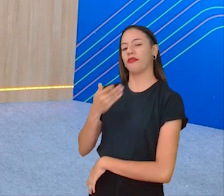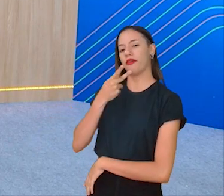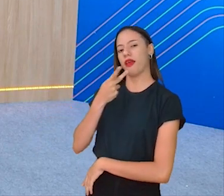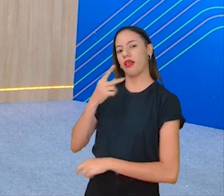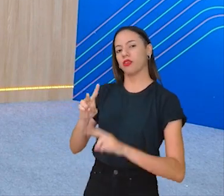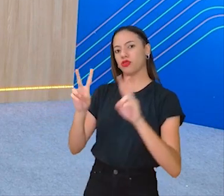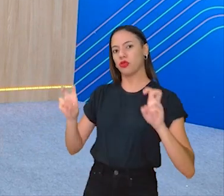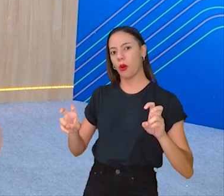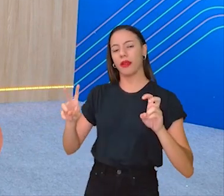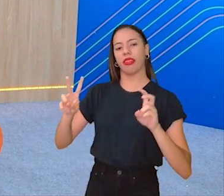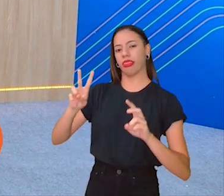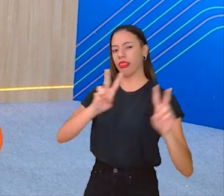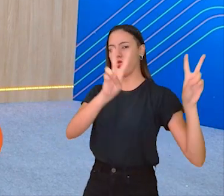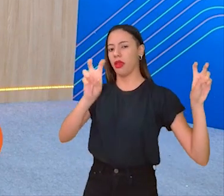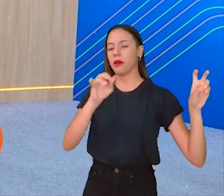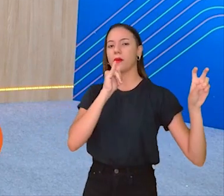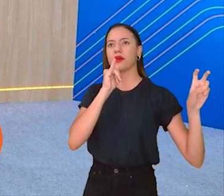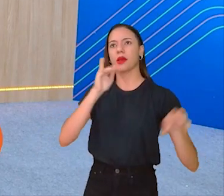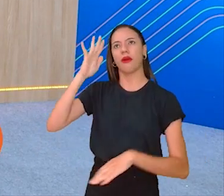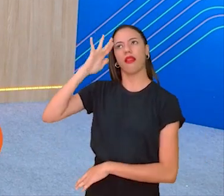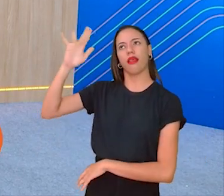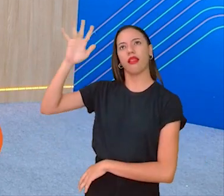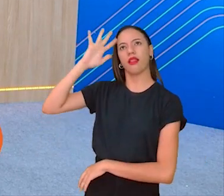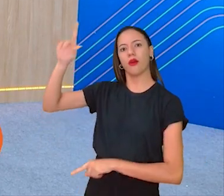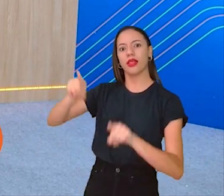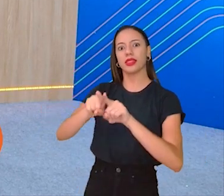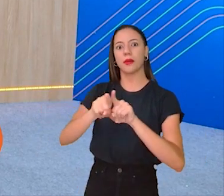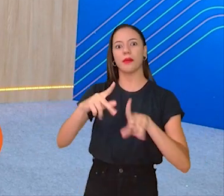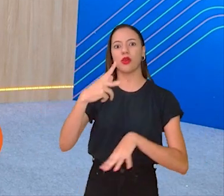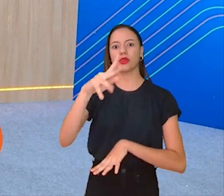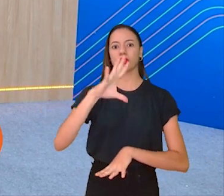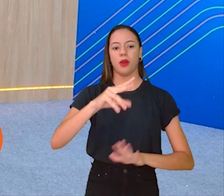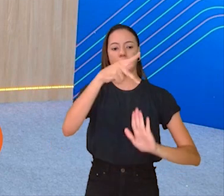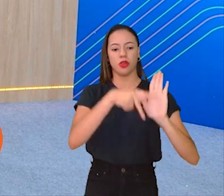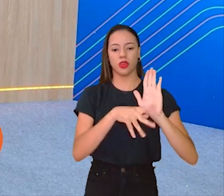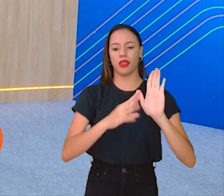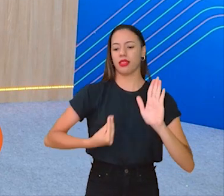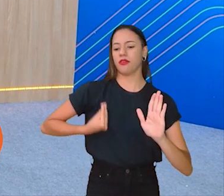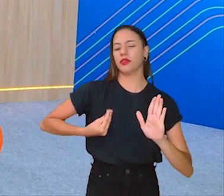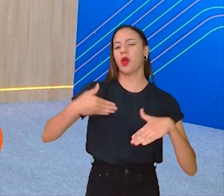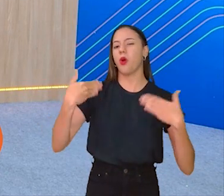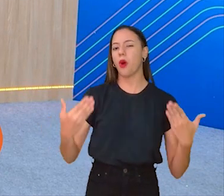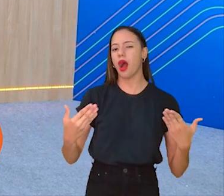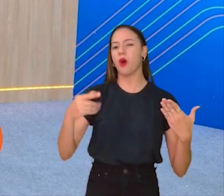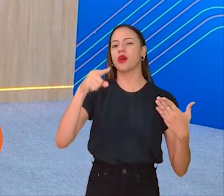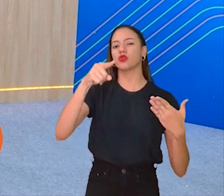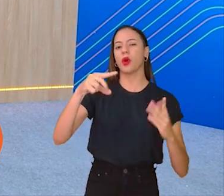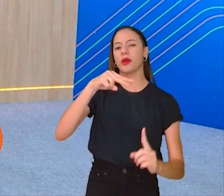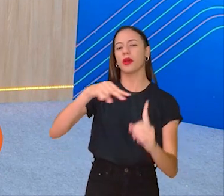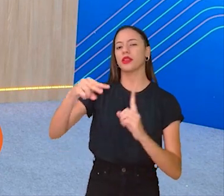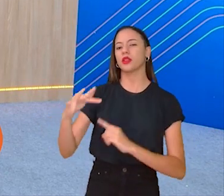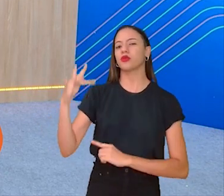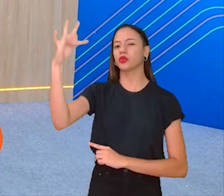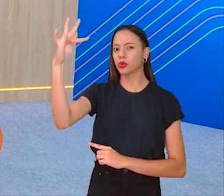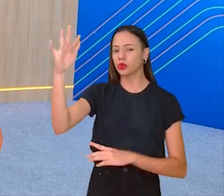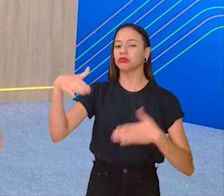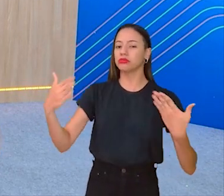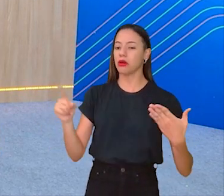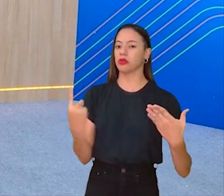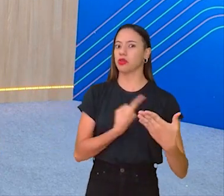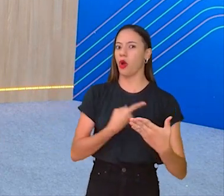a respeito de sonhos, qual o seu projeto de vida, qual a sua visão de futuro. E isso a gente vai construindo, né, professor?